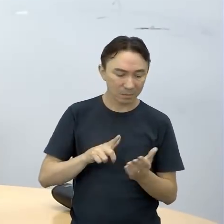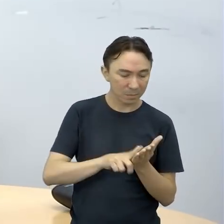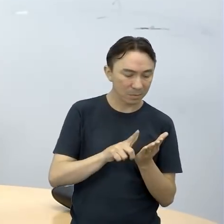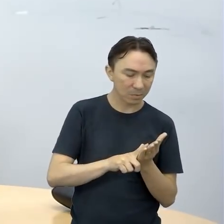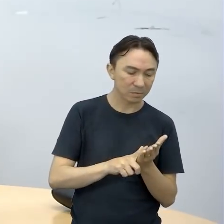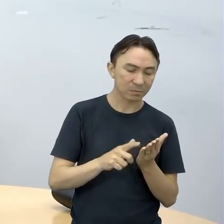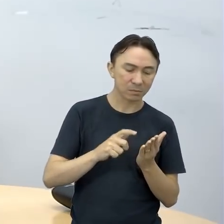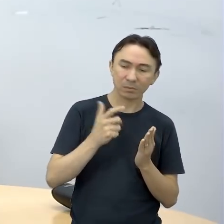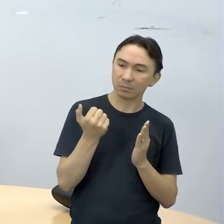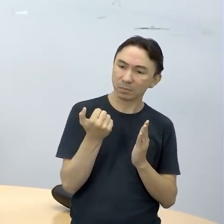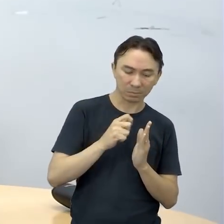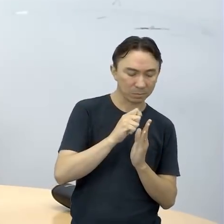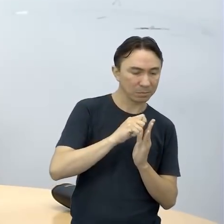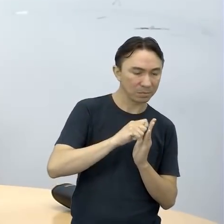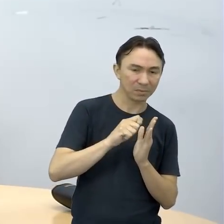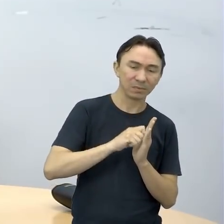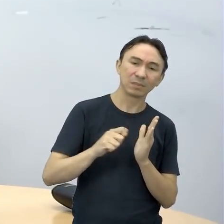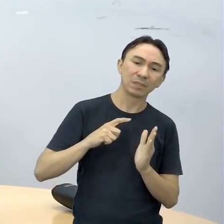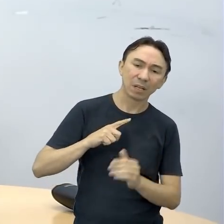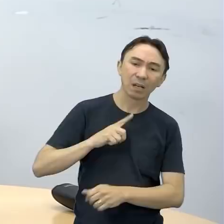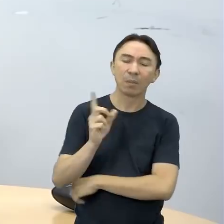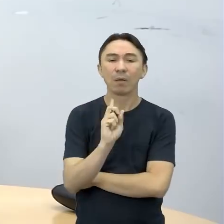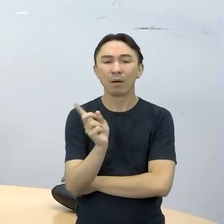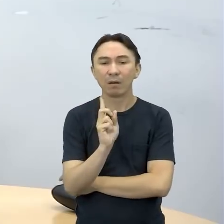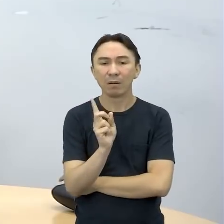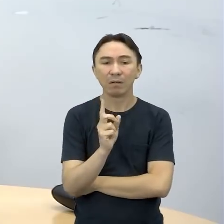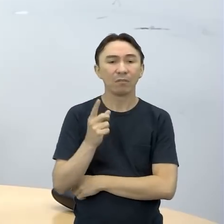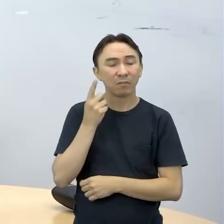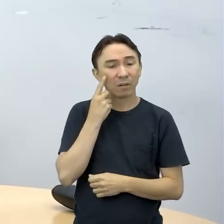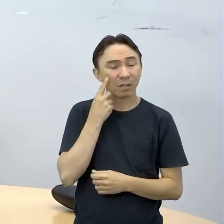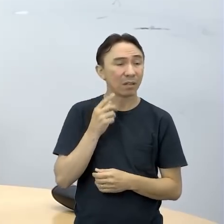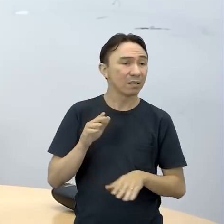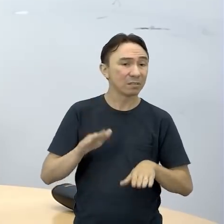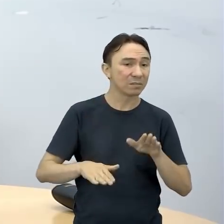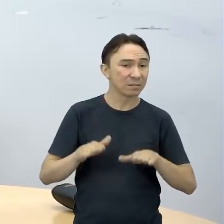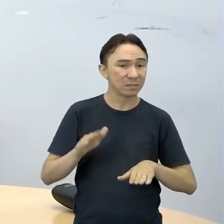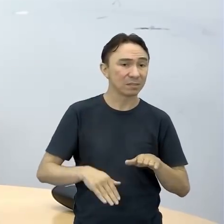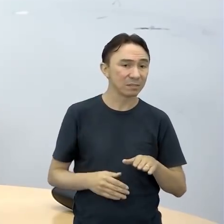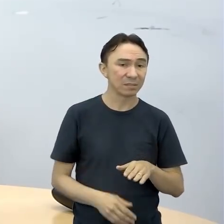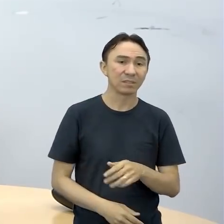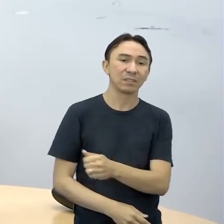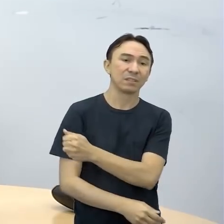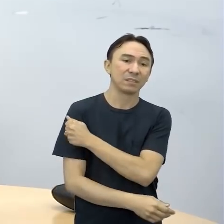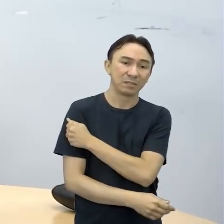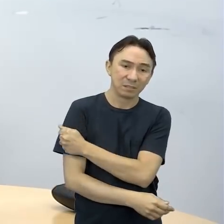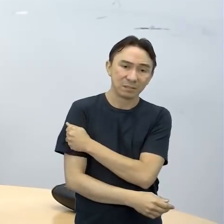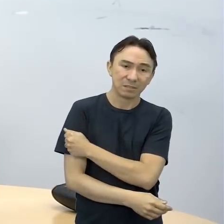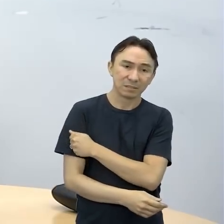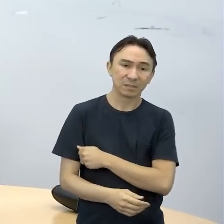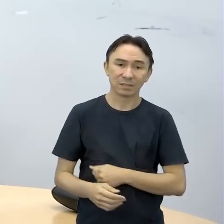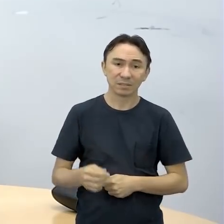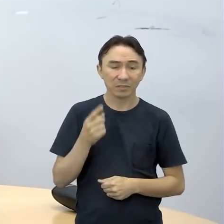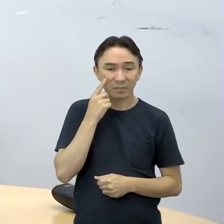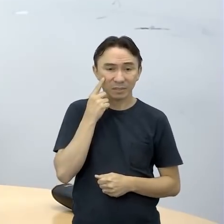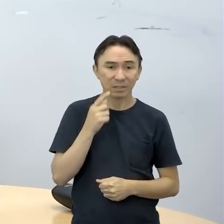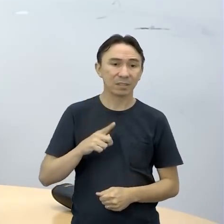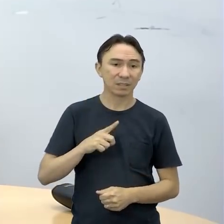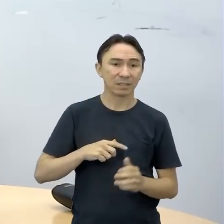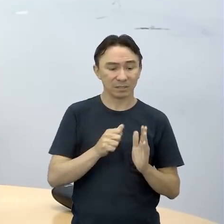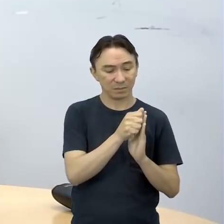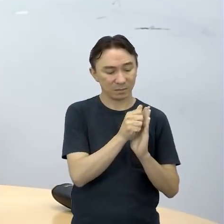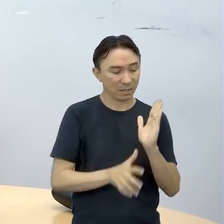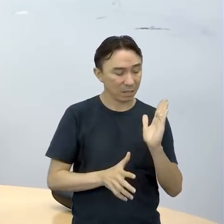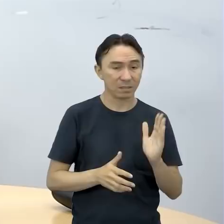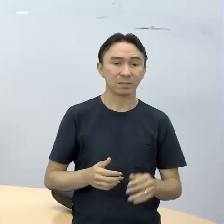da formação geral básica, seja de atividades anteriores. Muitas vezes é comum, quando você chega nas atividades 3, 4 e 5,